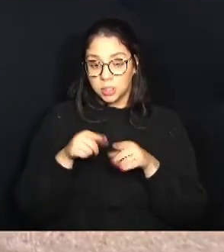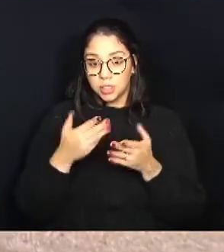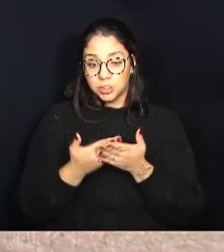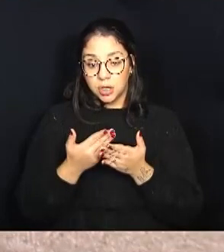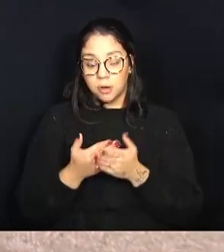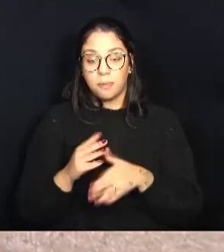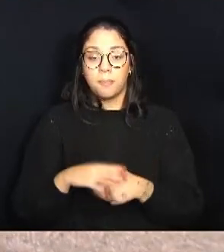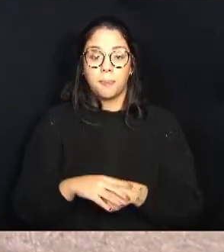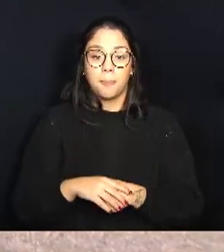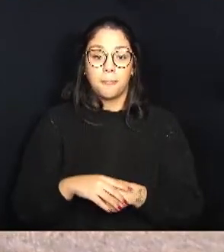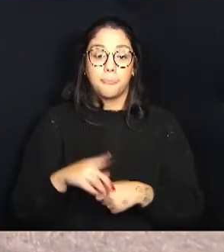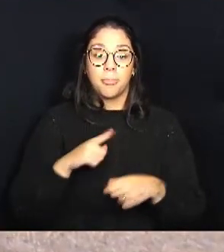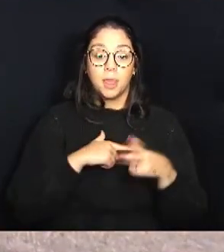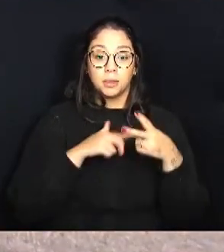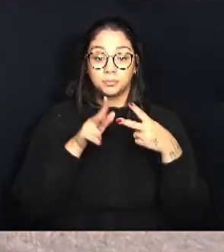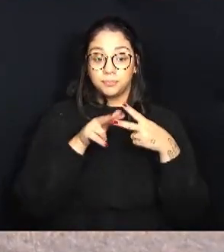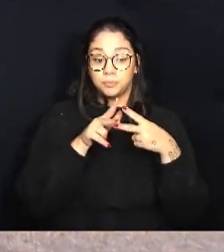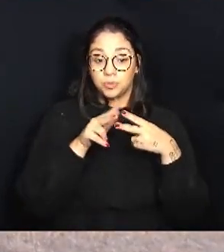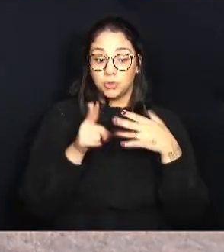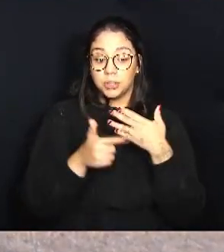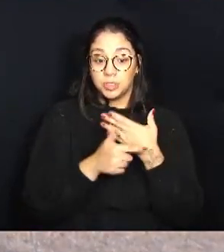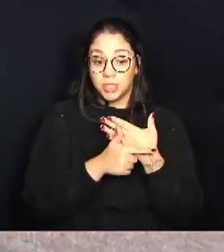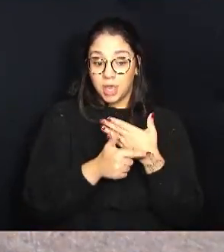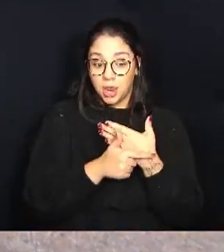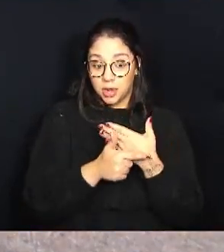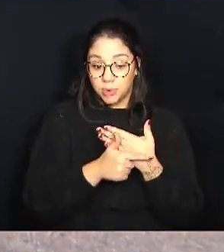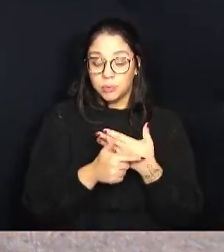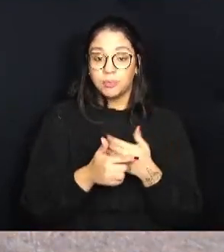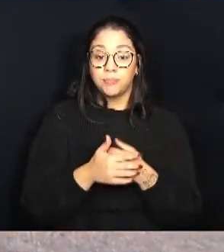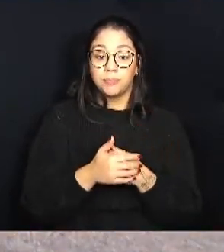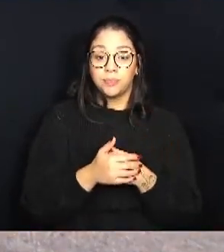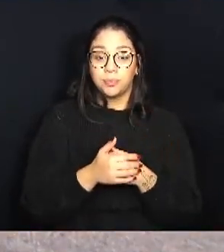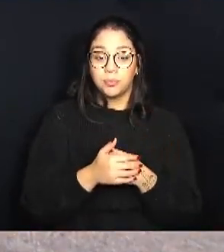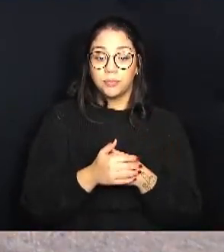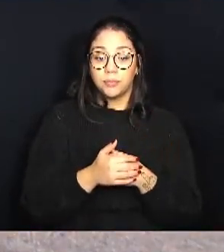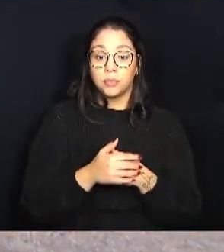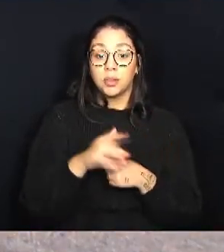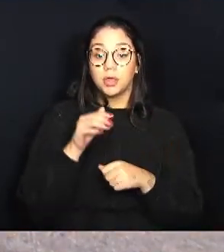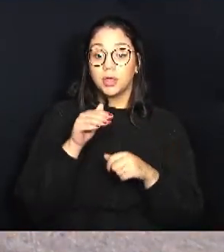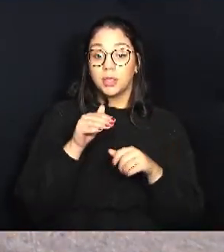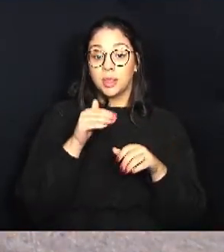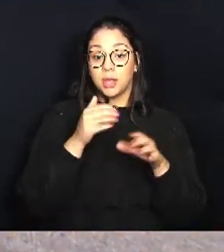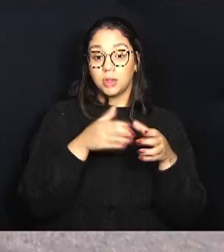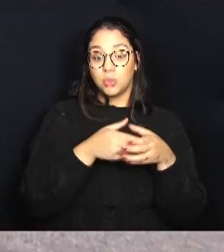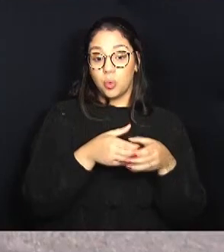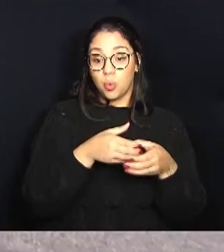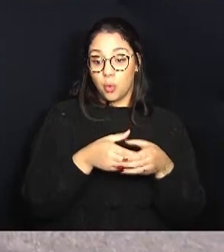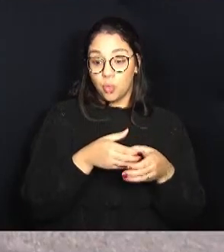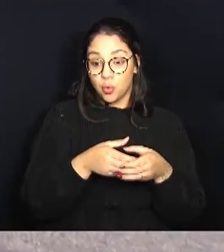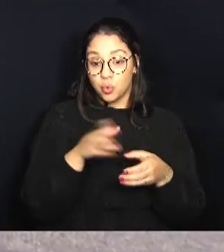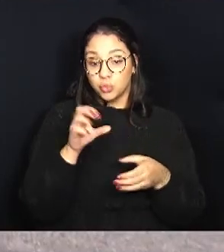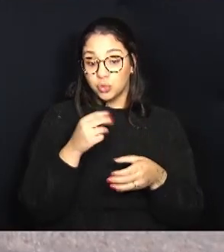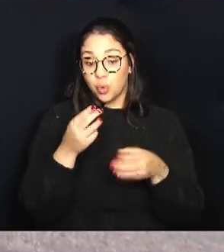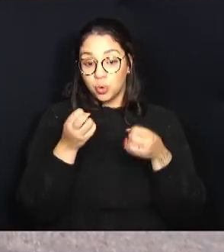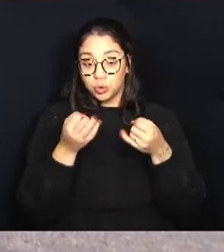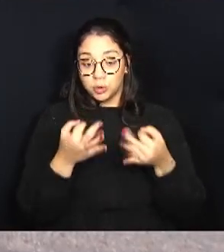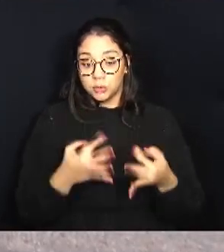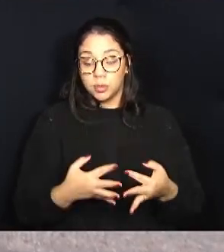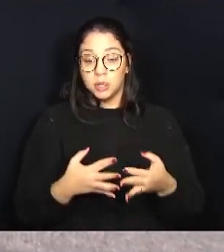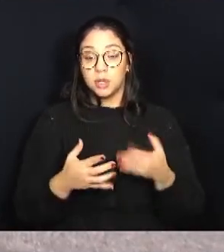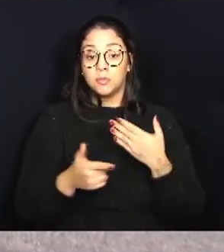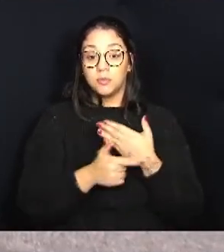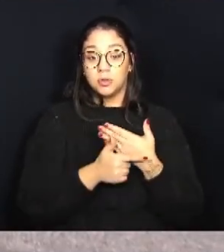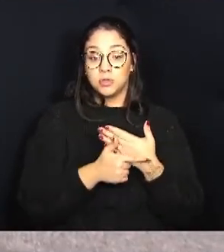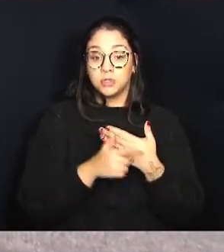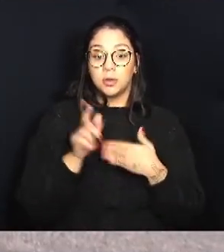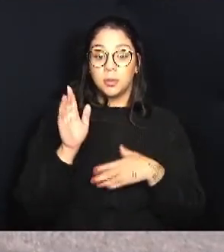a gente procurar, tanto na chamativa para concurso, como na descrição do cargo, são cargos semelhantes. Porém,